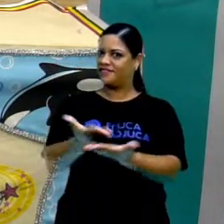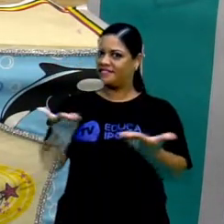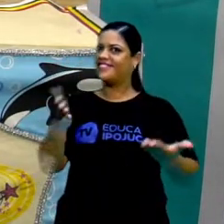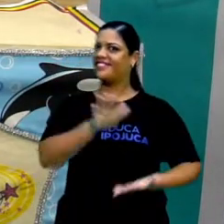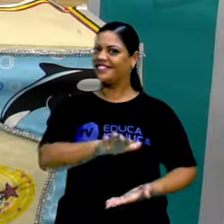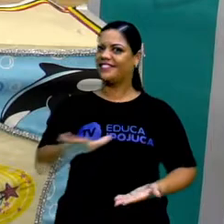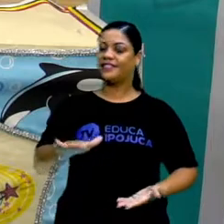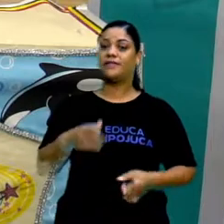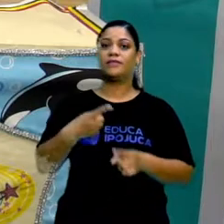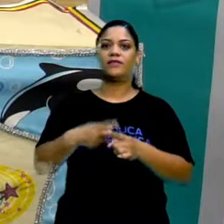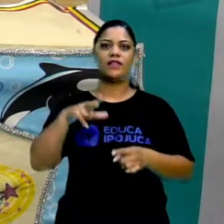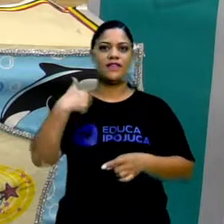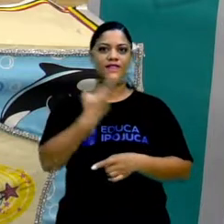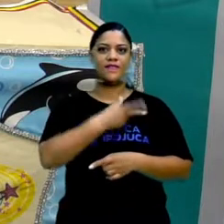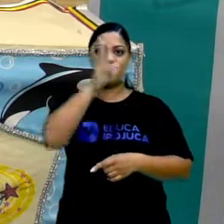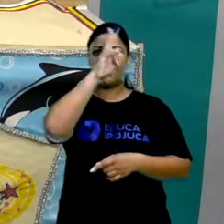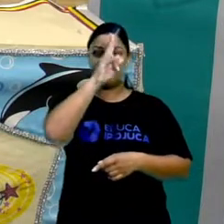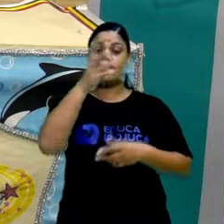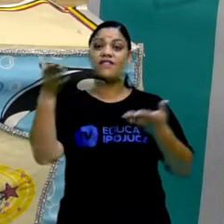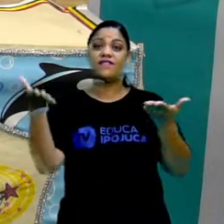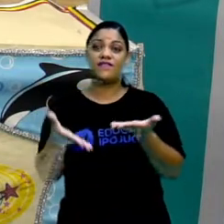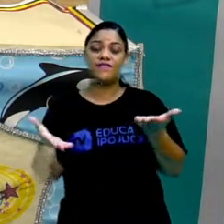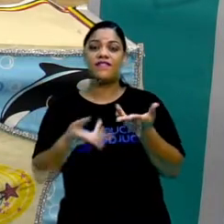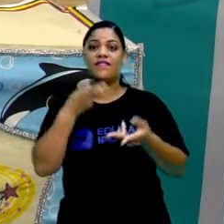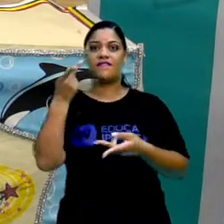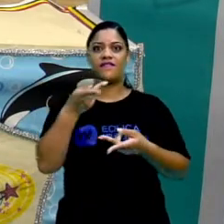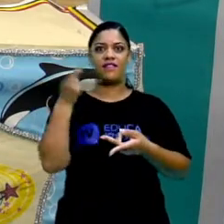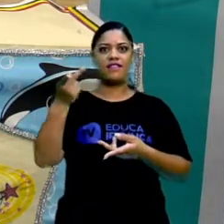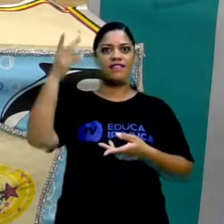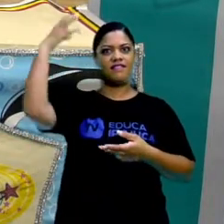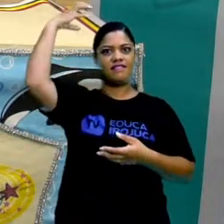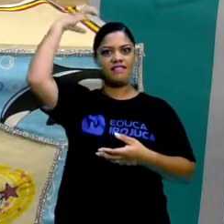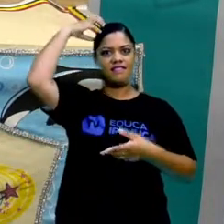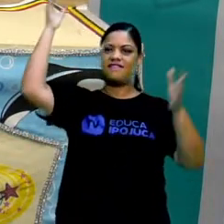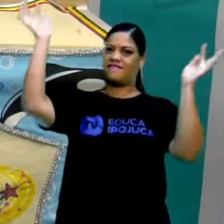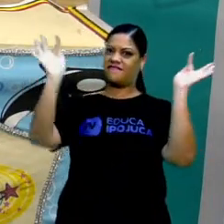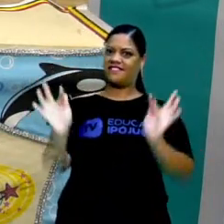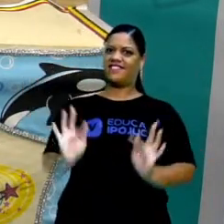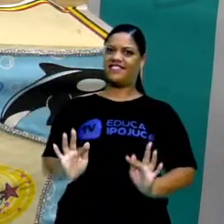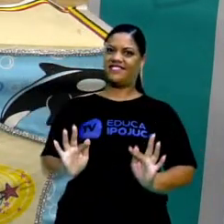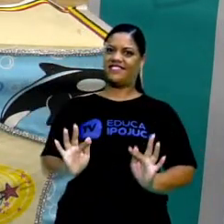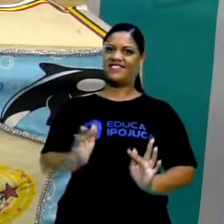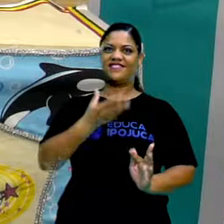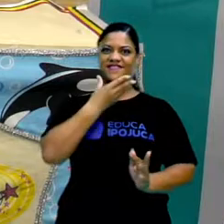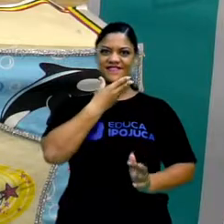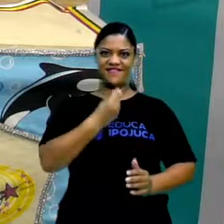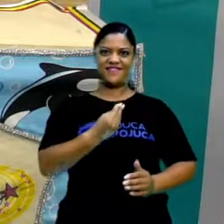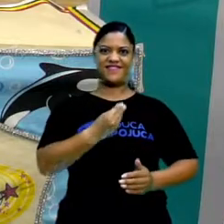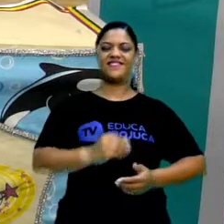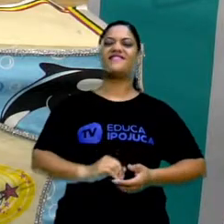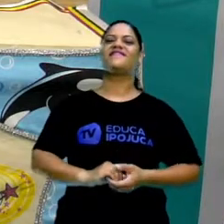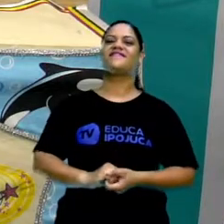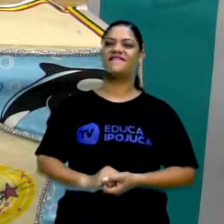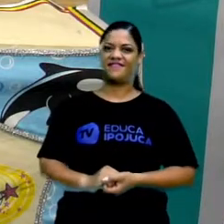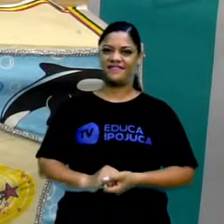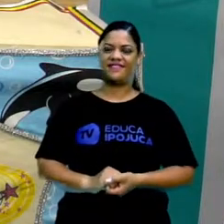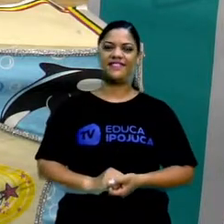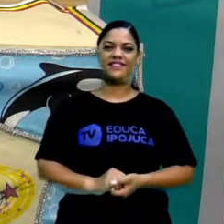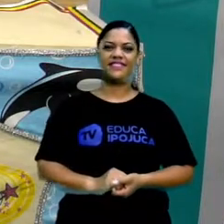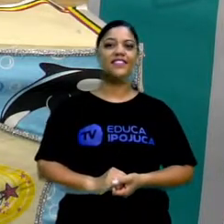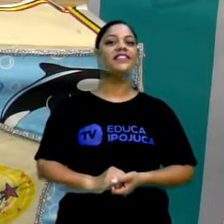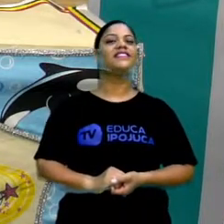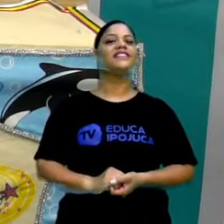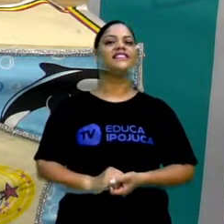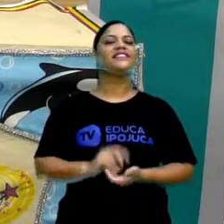criança? Porque a nossa história de hoje é falando do príncipe feliz. Ah, o príncipe feliz!